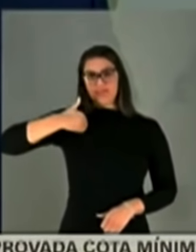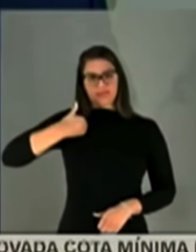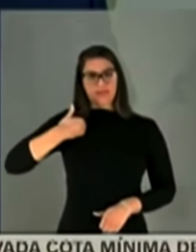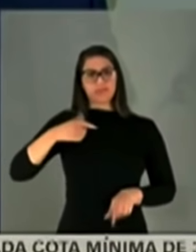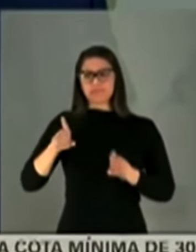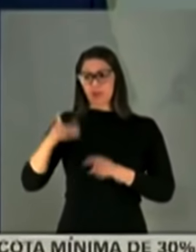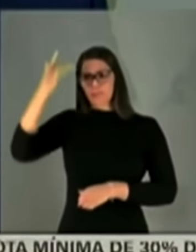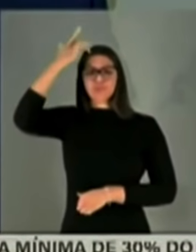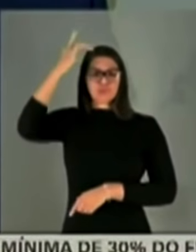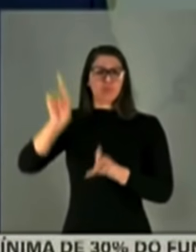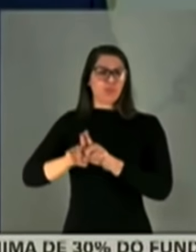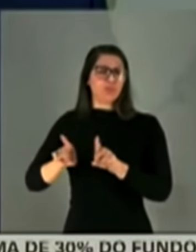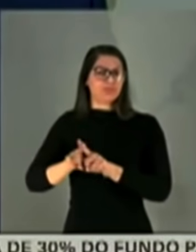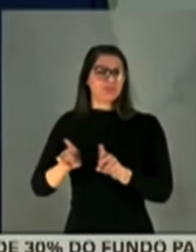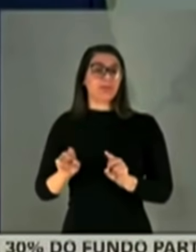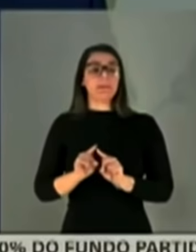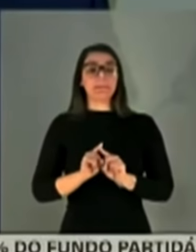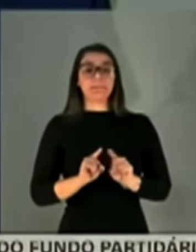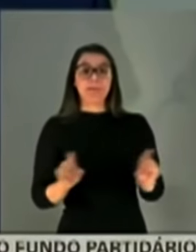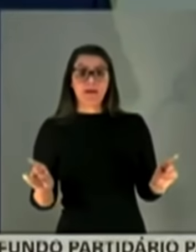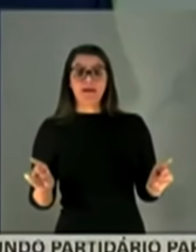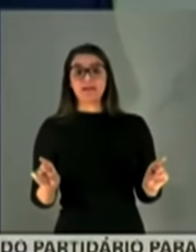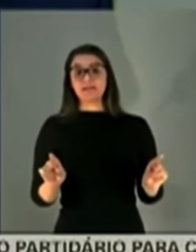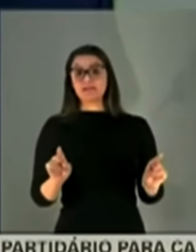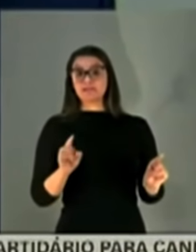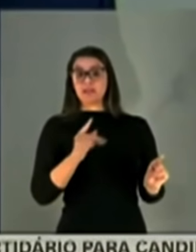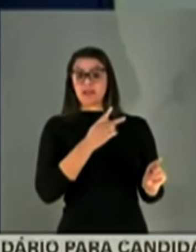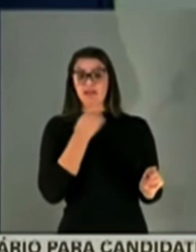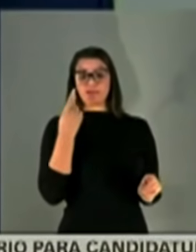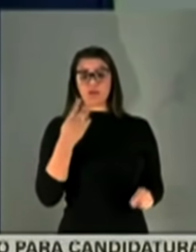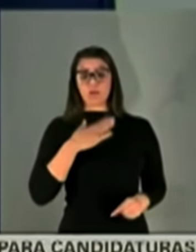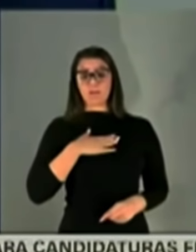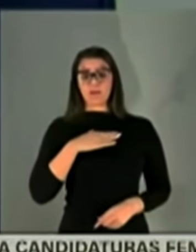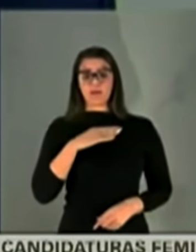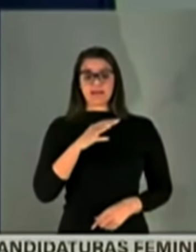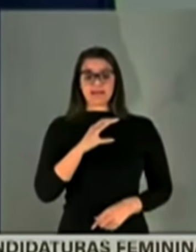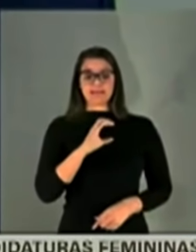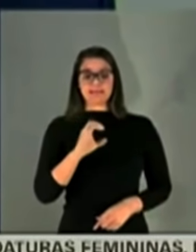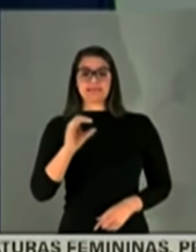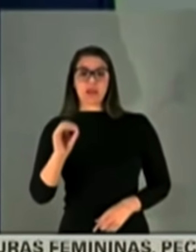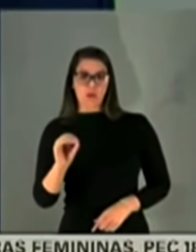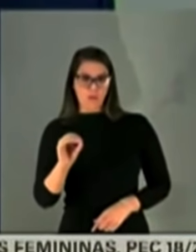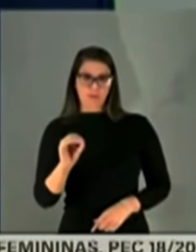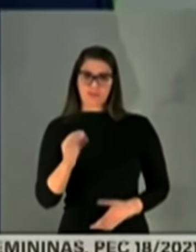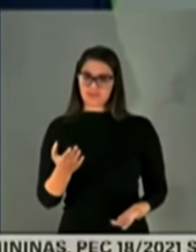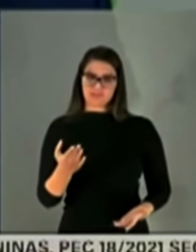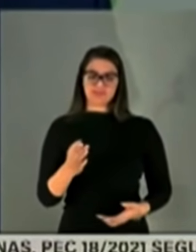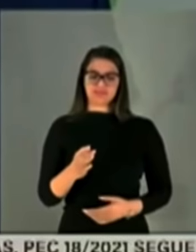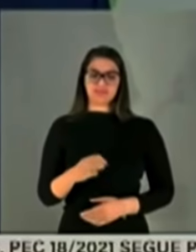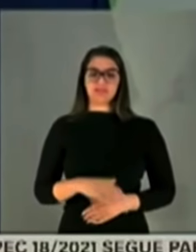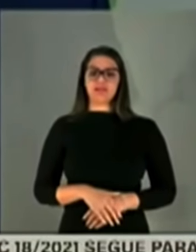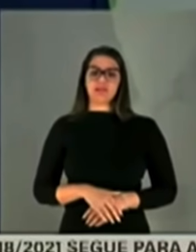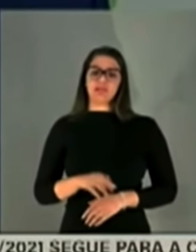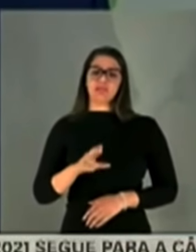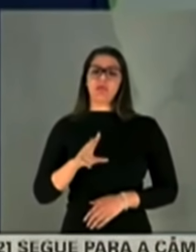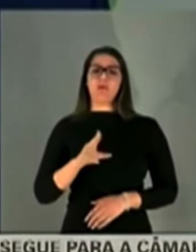Tudo um pouco exagerado, mas eu acredito, como ele mencionou, meu cargo como céu, mas eu acredito que aquilo lá foi, ele não fez de má fé, tenho certeza